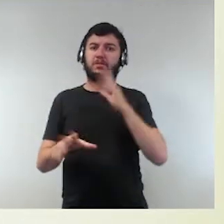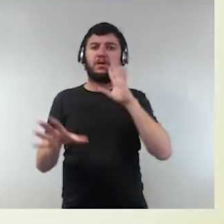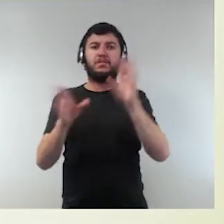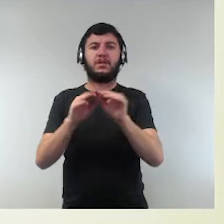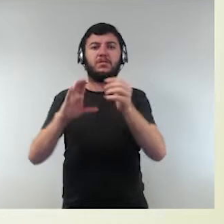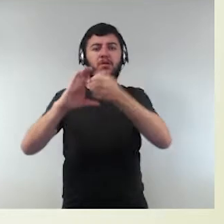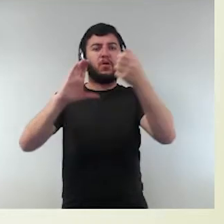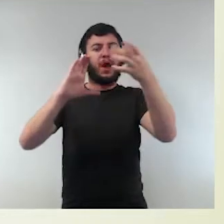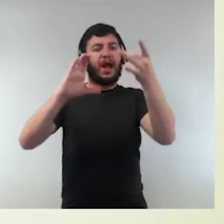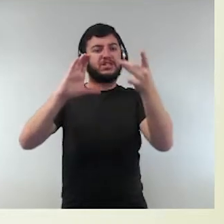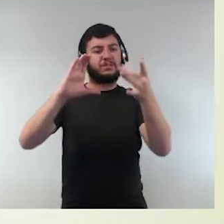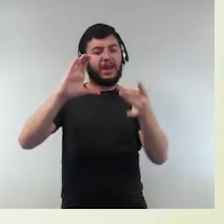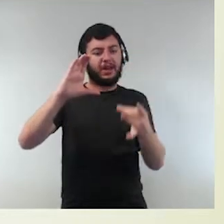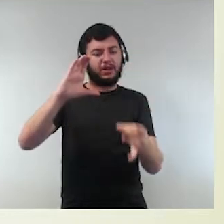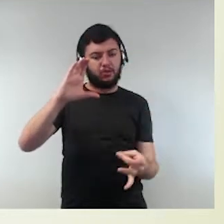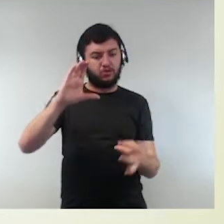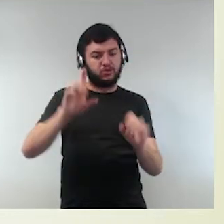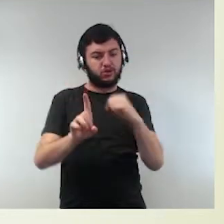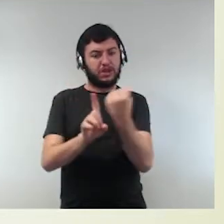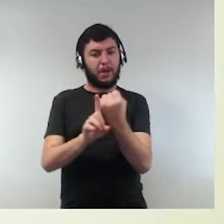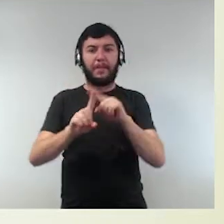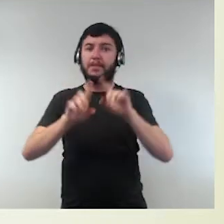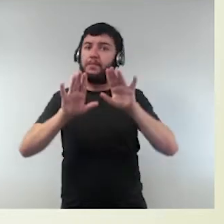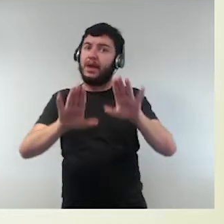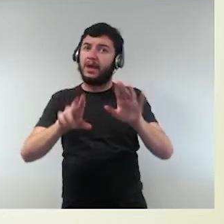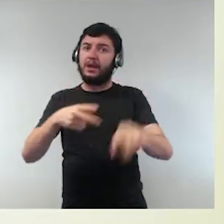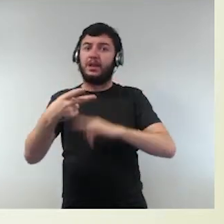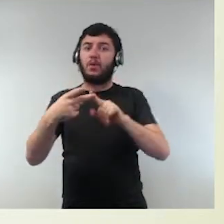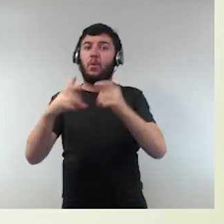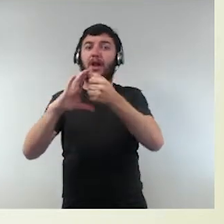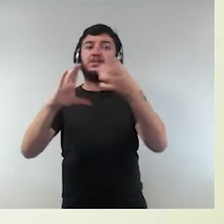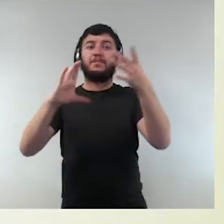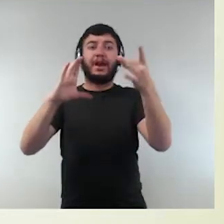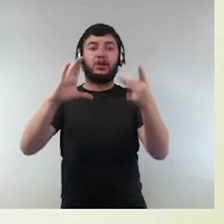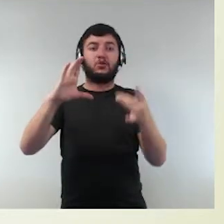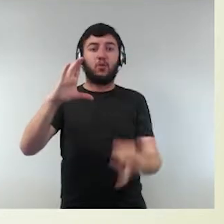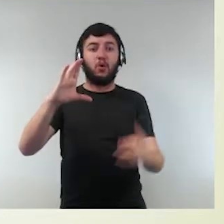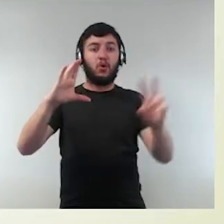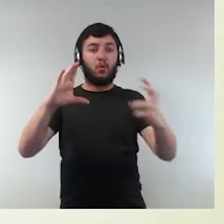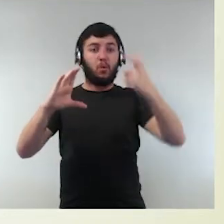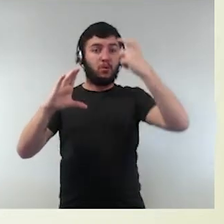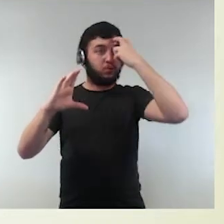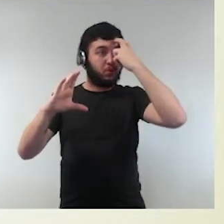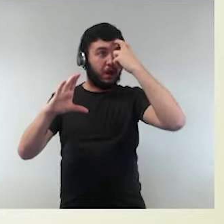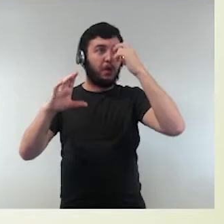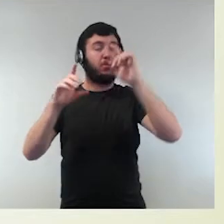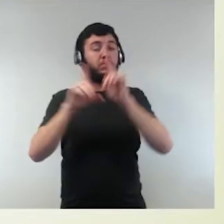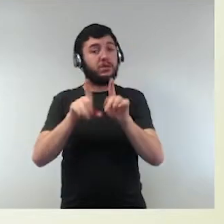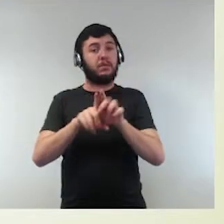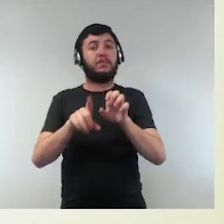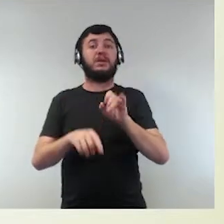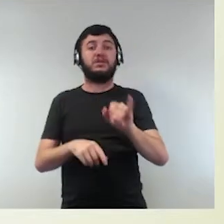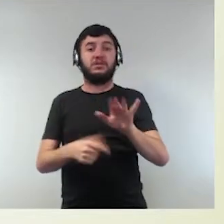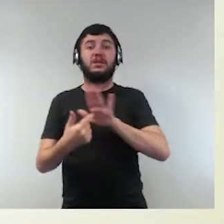que ela envolve, há também um aspecto cultural, e ficou